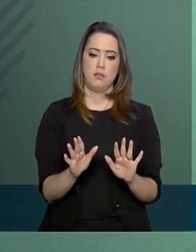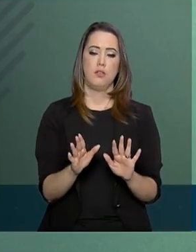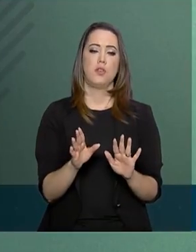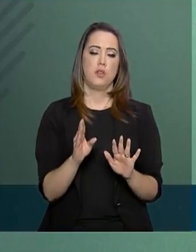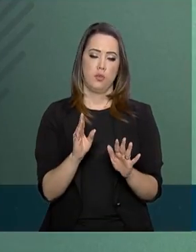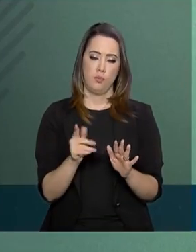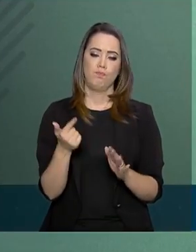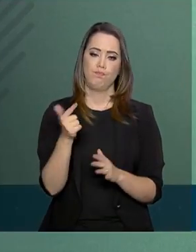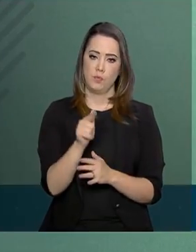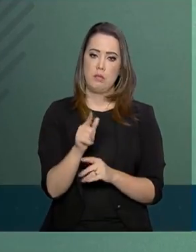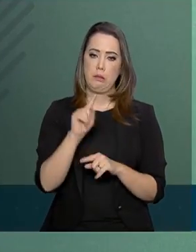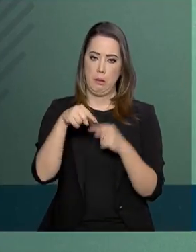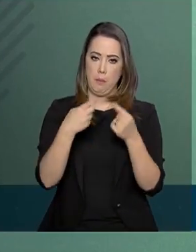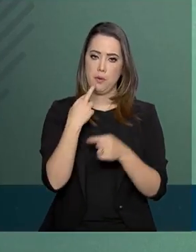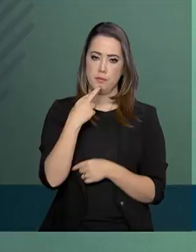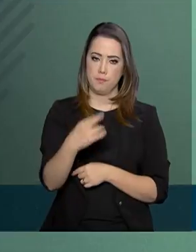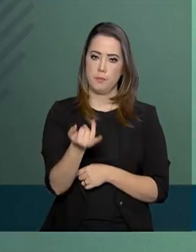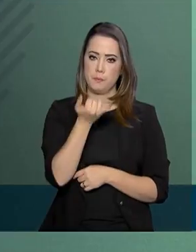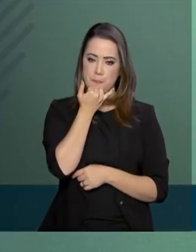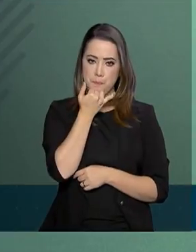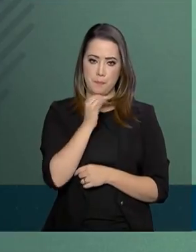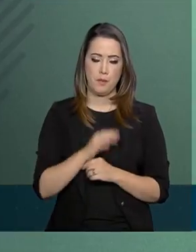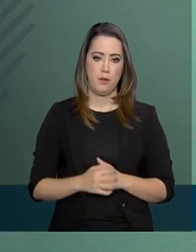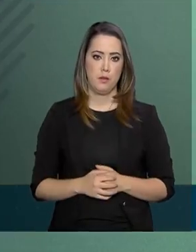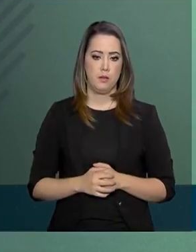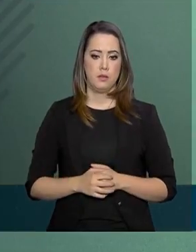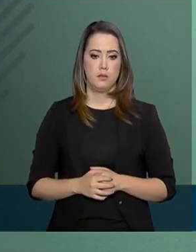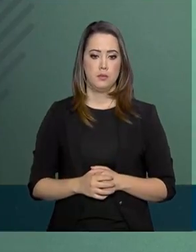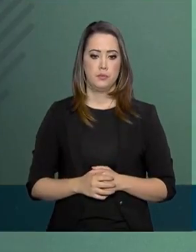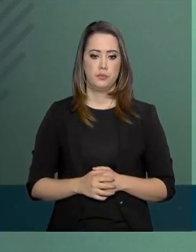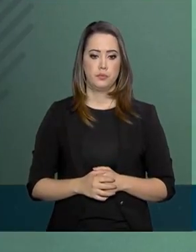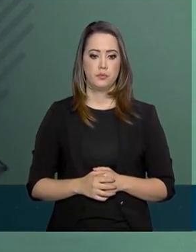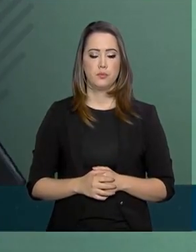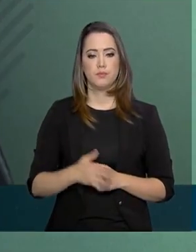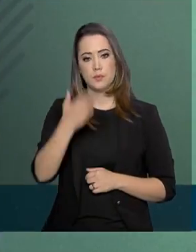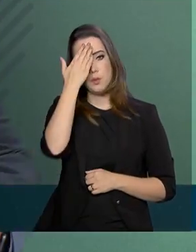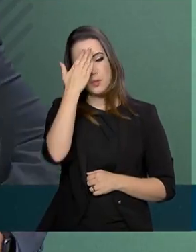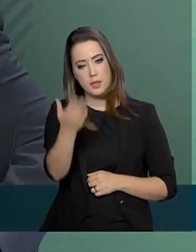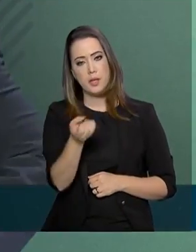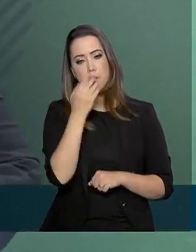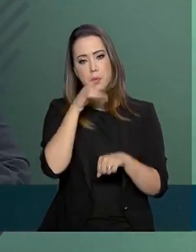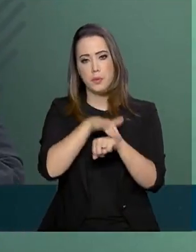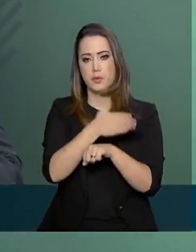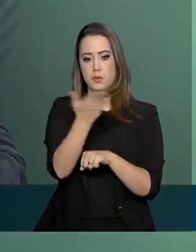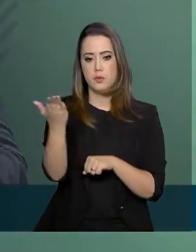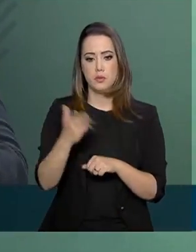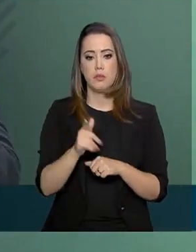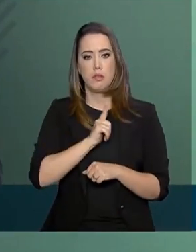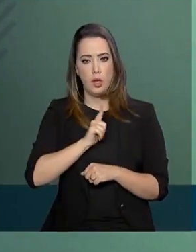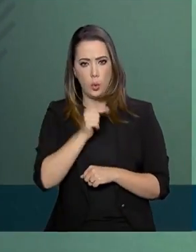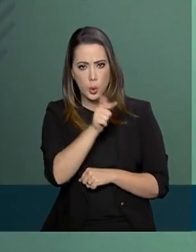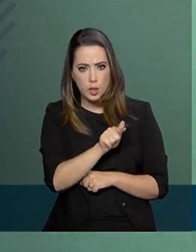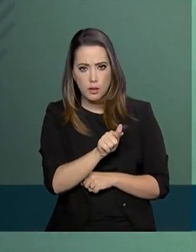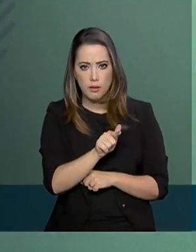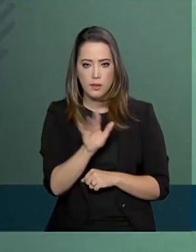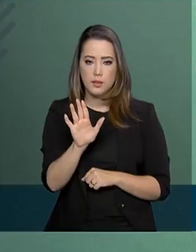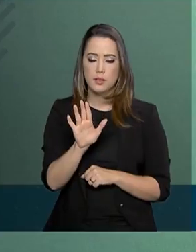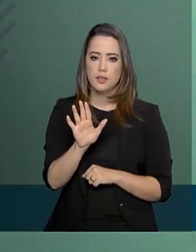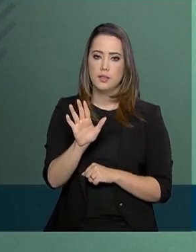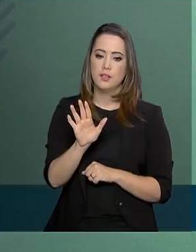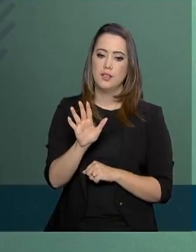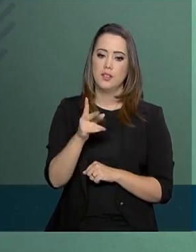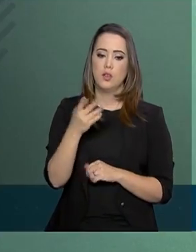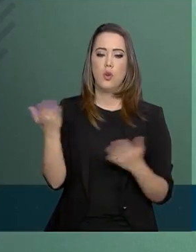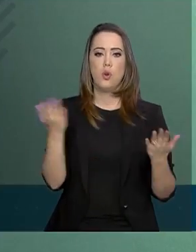devendo mais uma vez de julho desculpe e obrigado pessoal boa noite ainda tem hoje